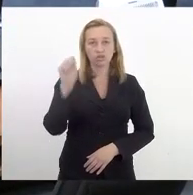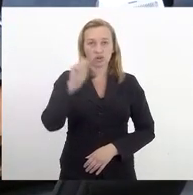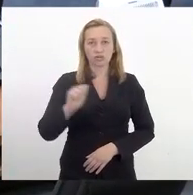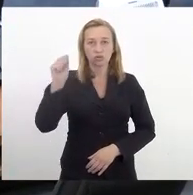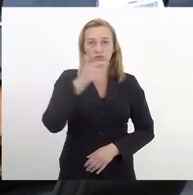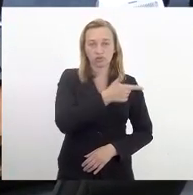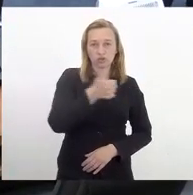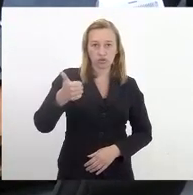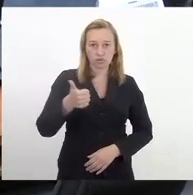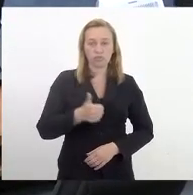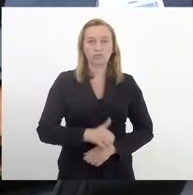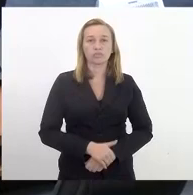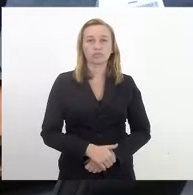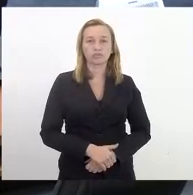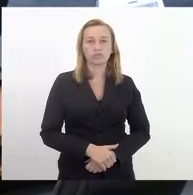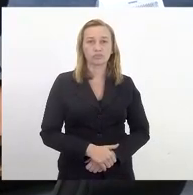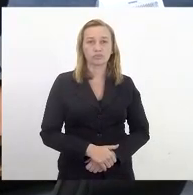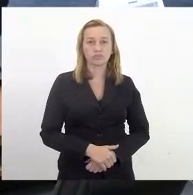2021